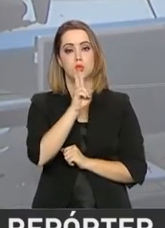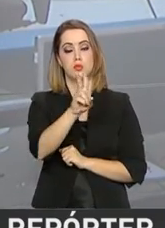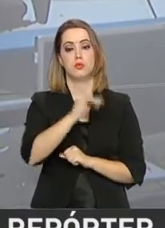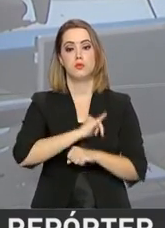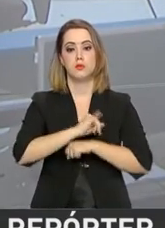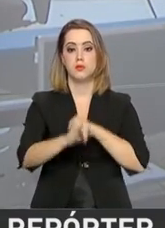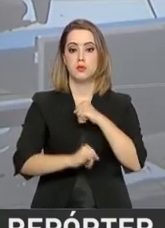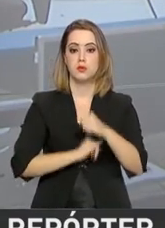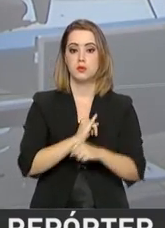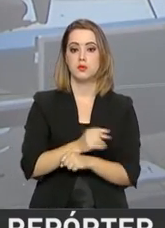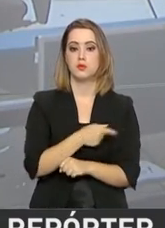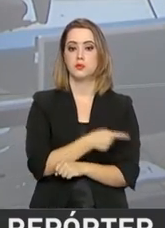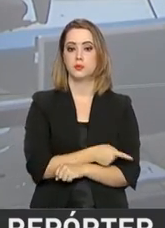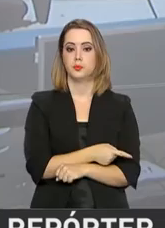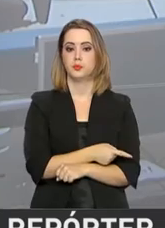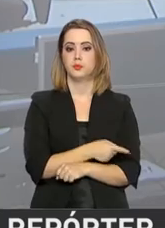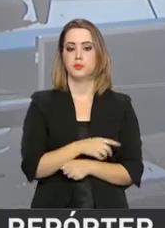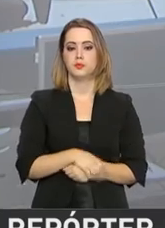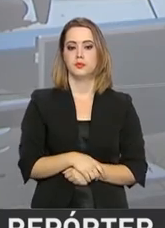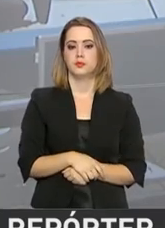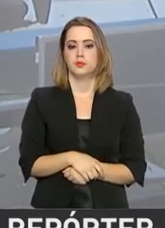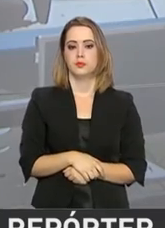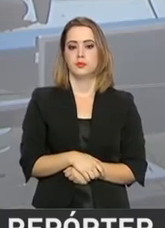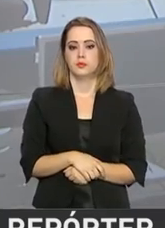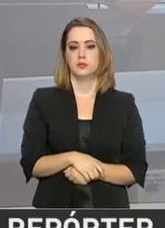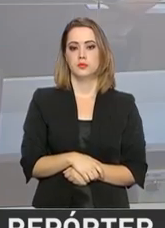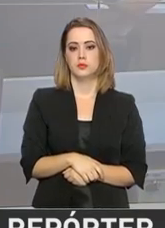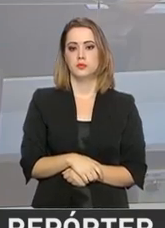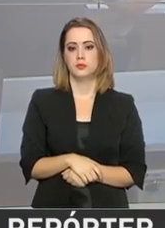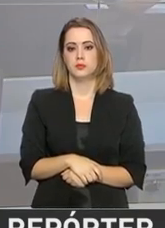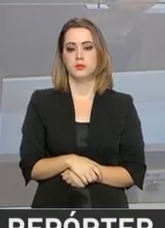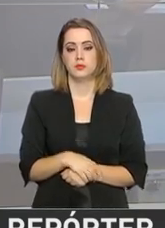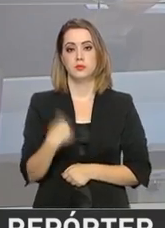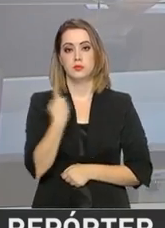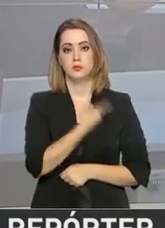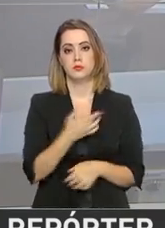portal.inep.gov.br. E nós ficamos por aqui.